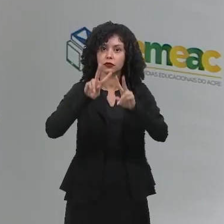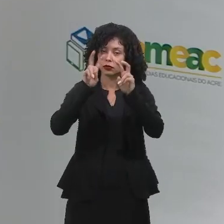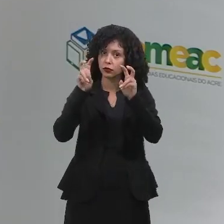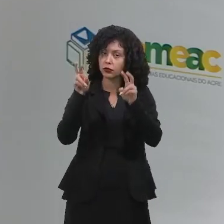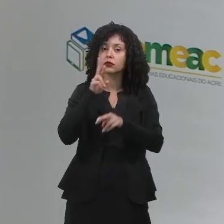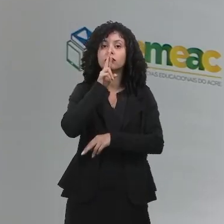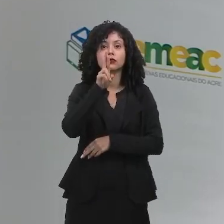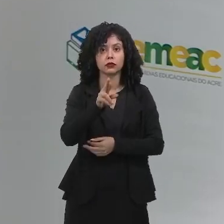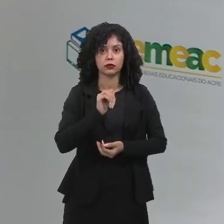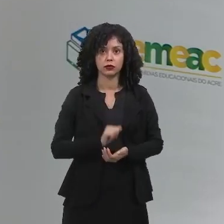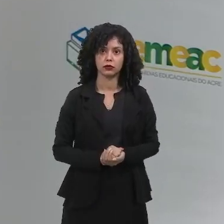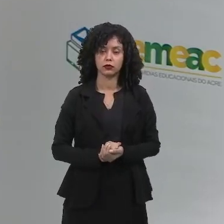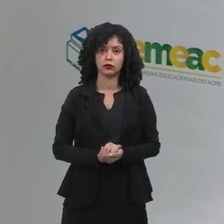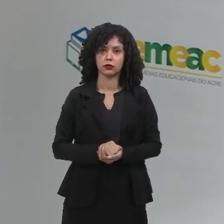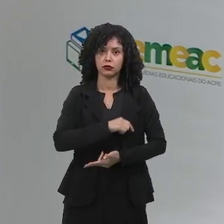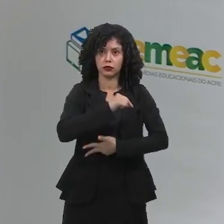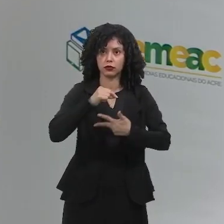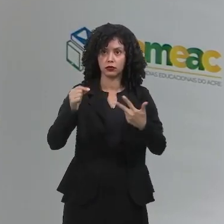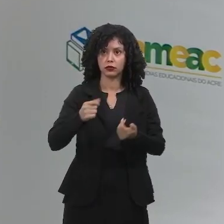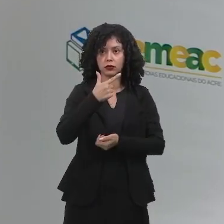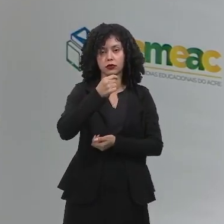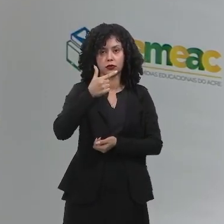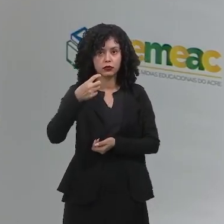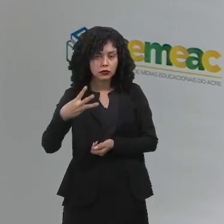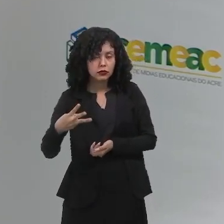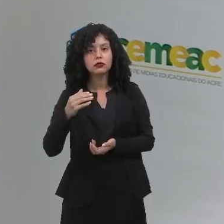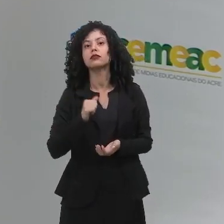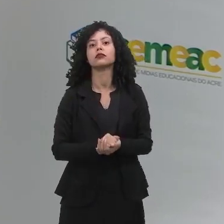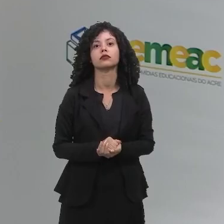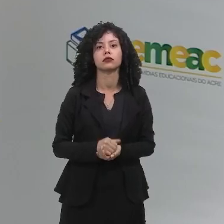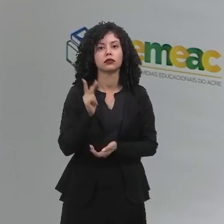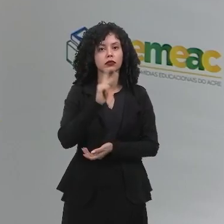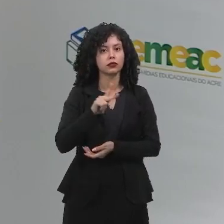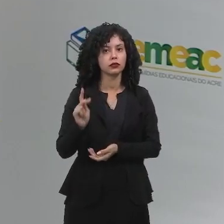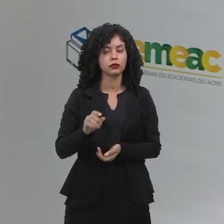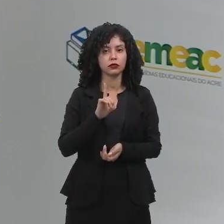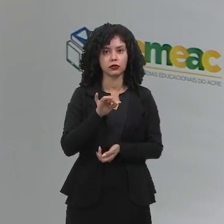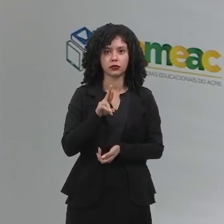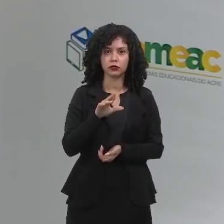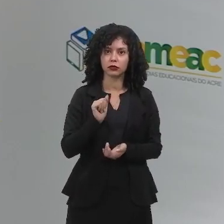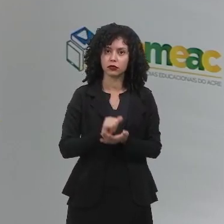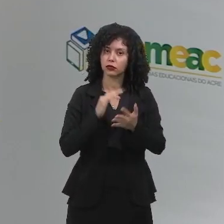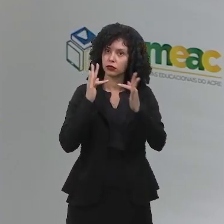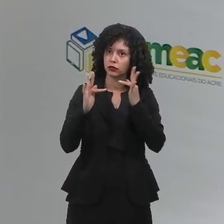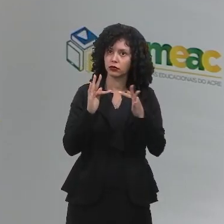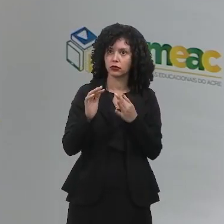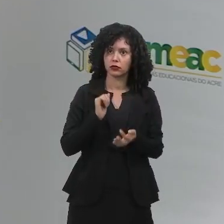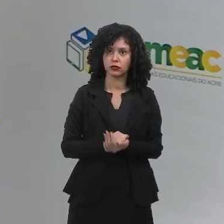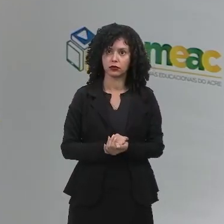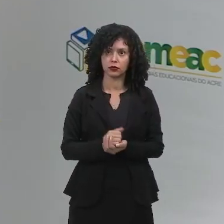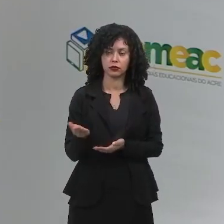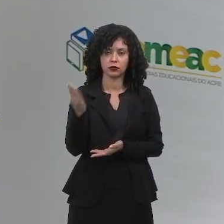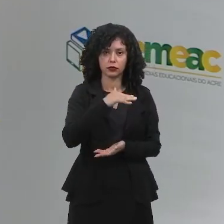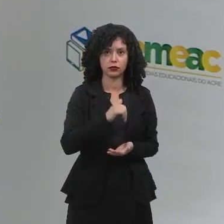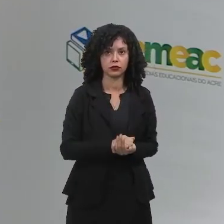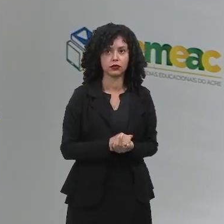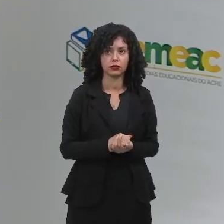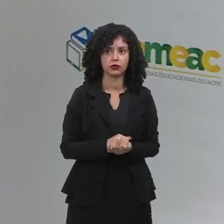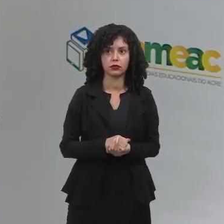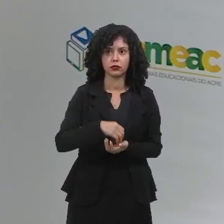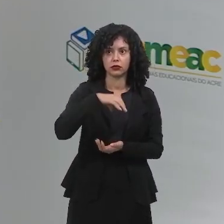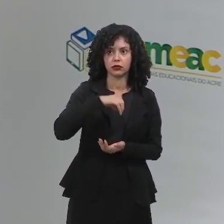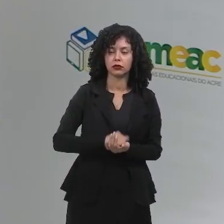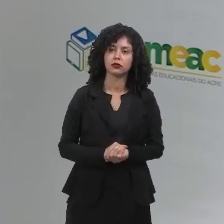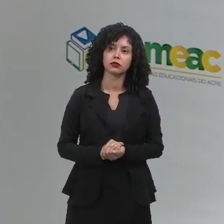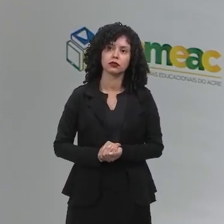das resoluções do Enem 2023. E sou o professor Douglas, professor de Física, e vem comigo e vamos resolver